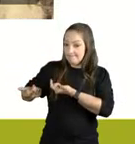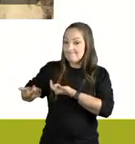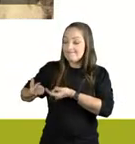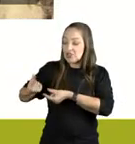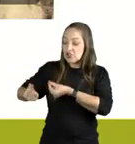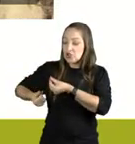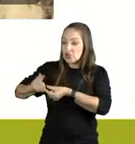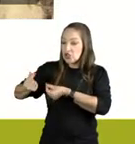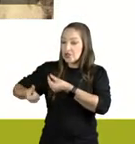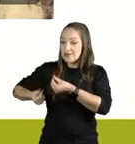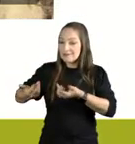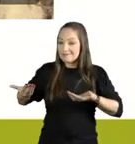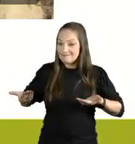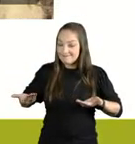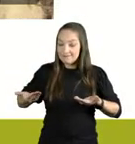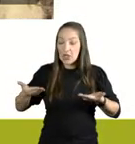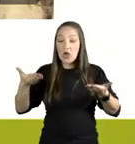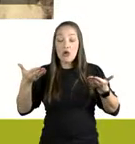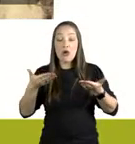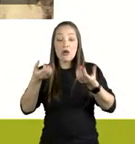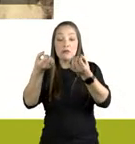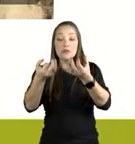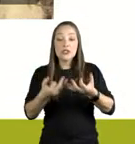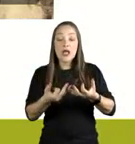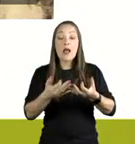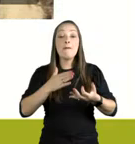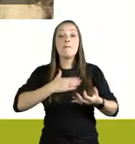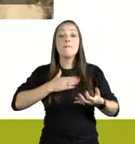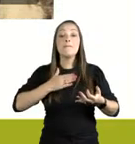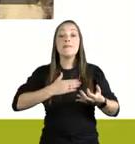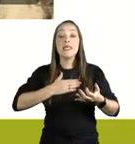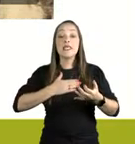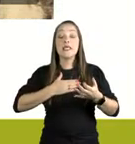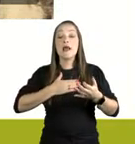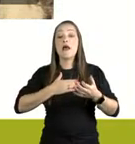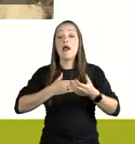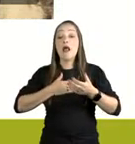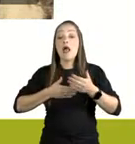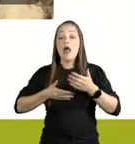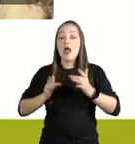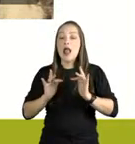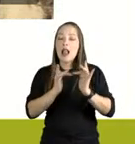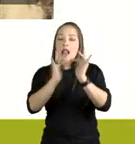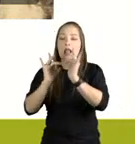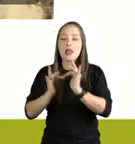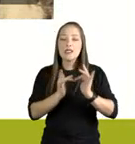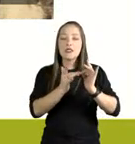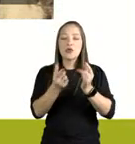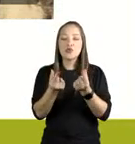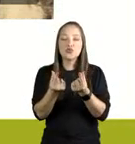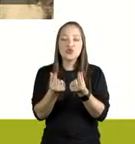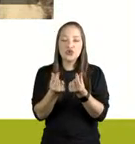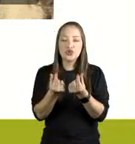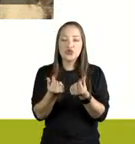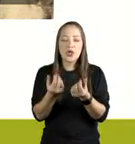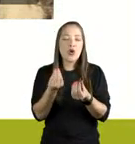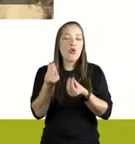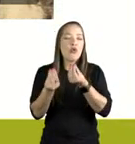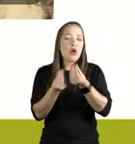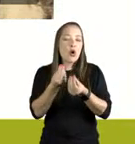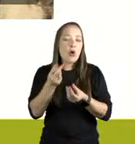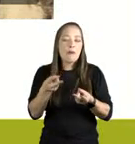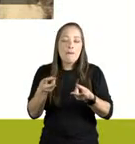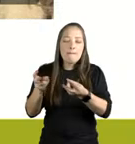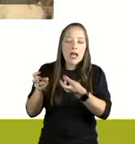financeira. E eu vou falar um pouco sobre a minha relação com o dinheiro. Tá? Como que eu vejo o dinheiro assim, hoje,